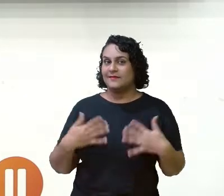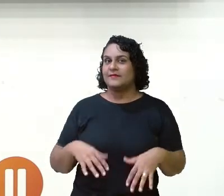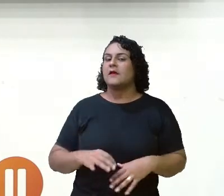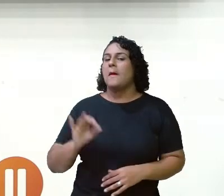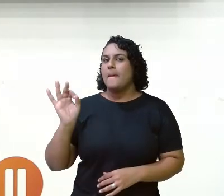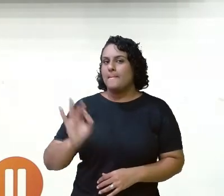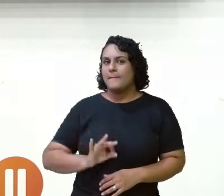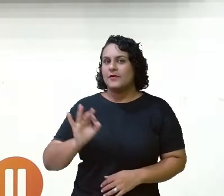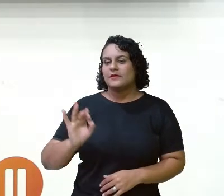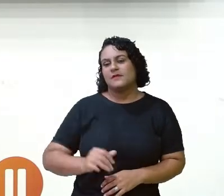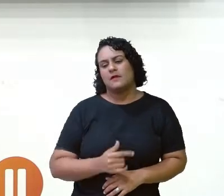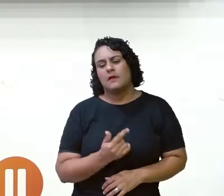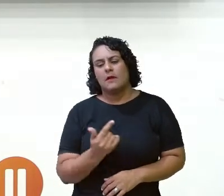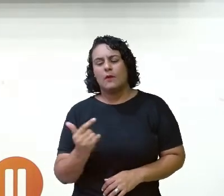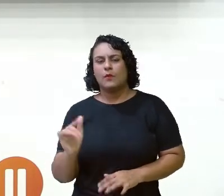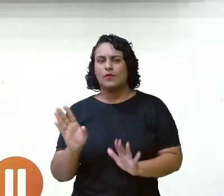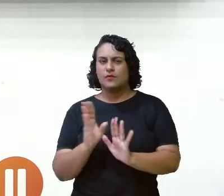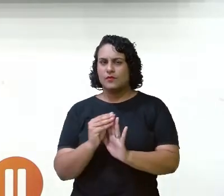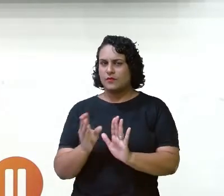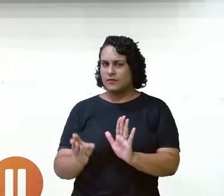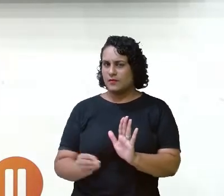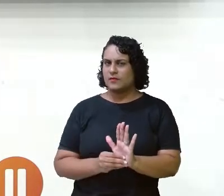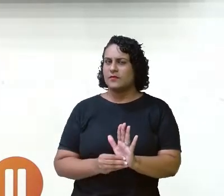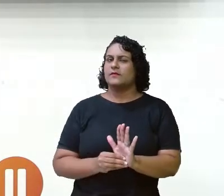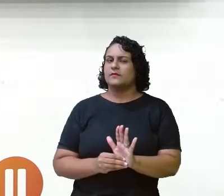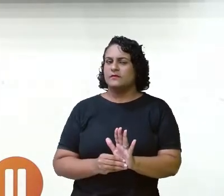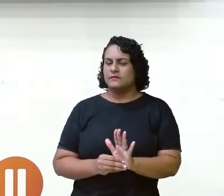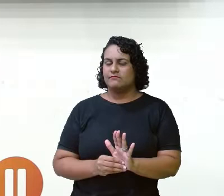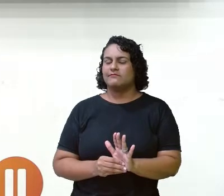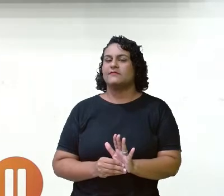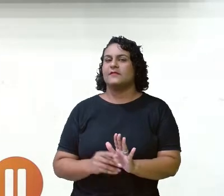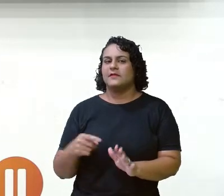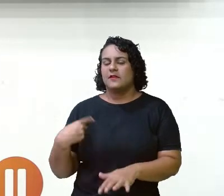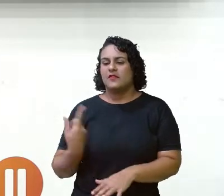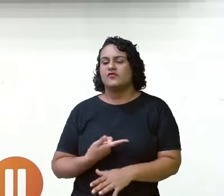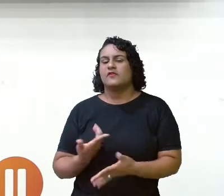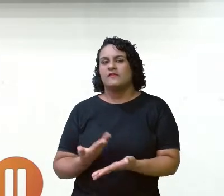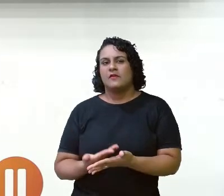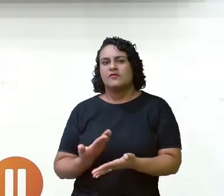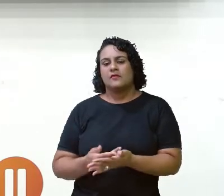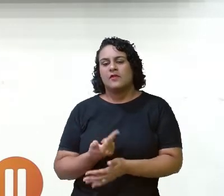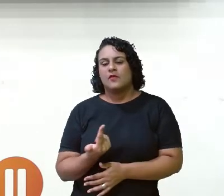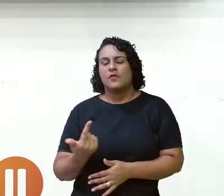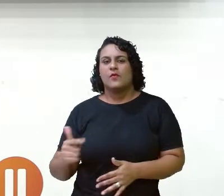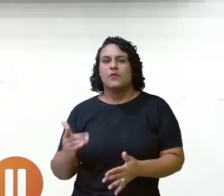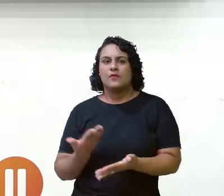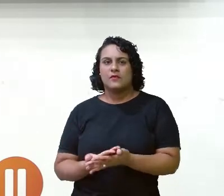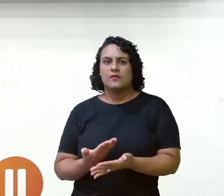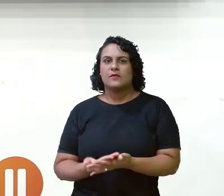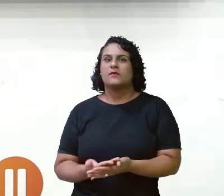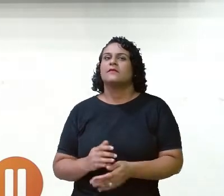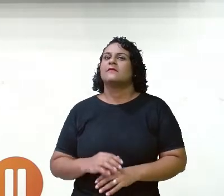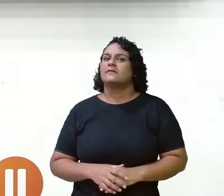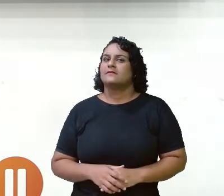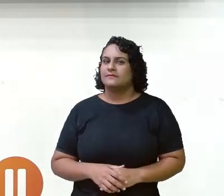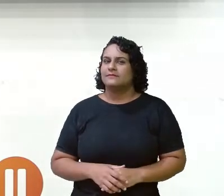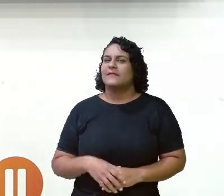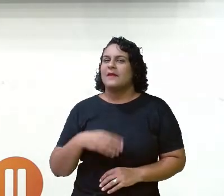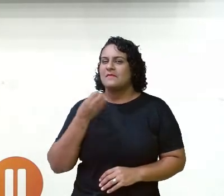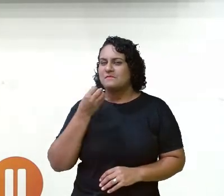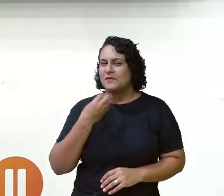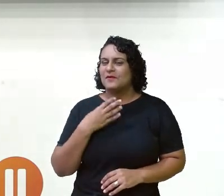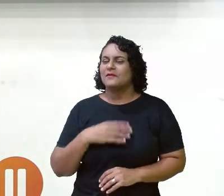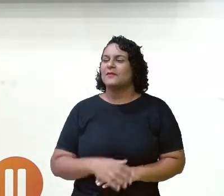Porcentagem é outra história, é outro papo que a gente vai conversar em outra aula. Mas te garanto, é muita espécie,